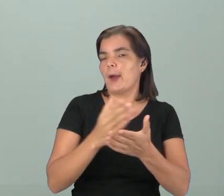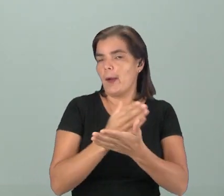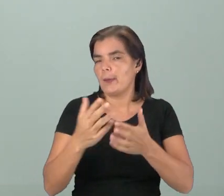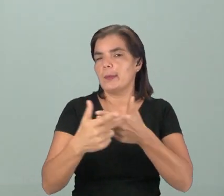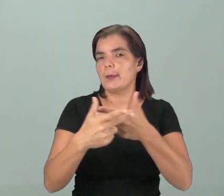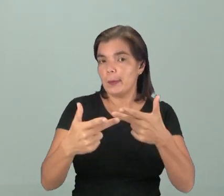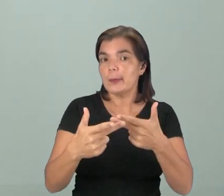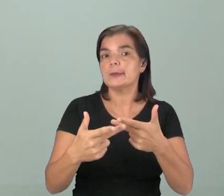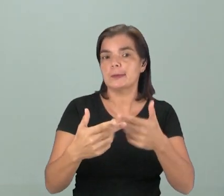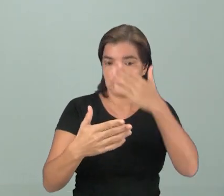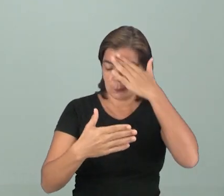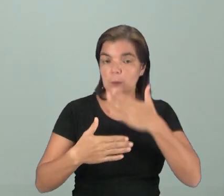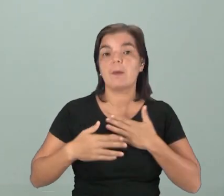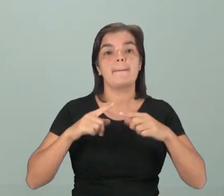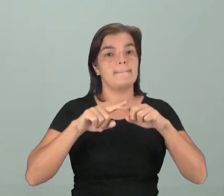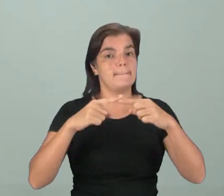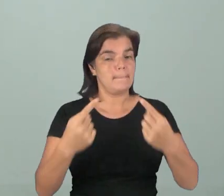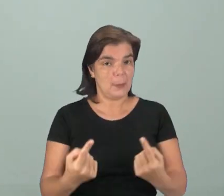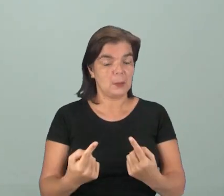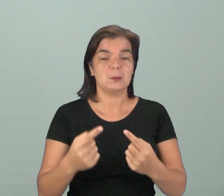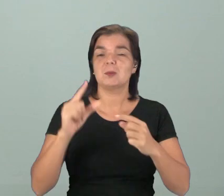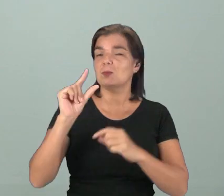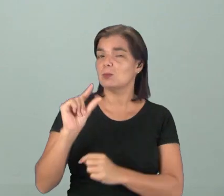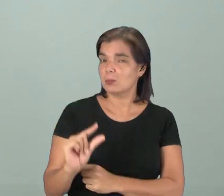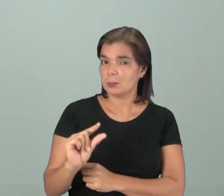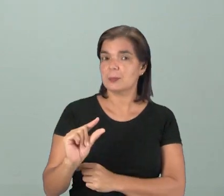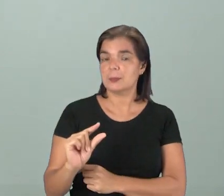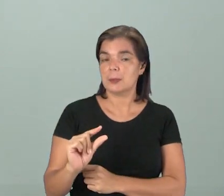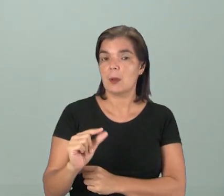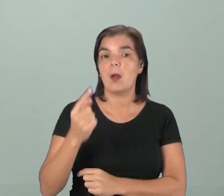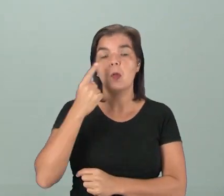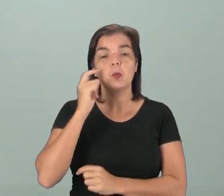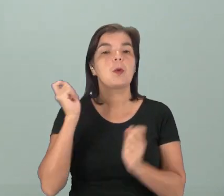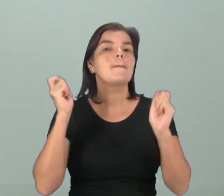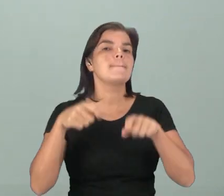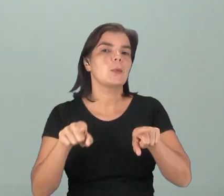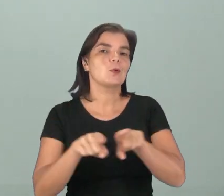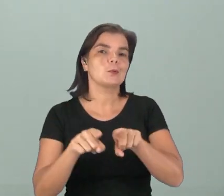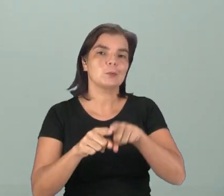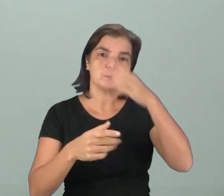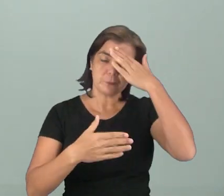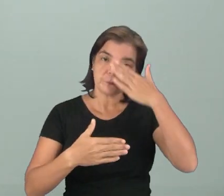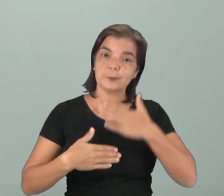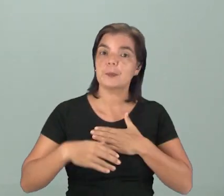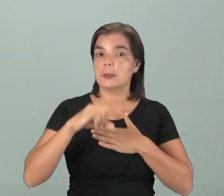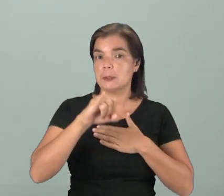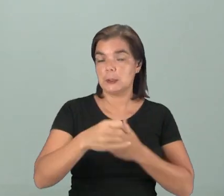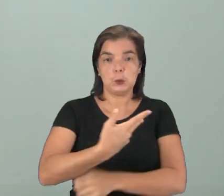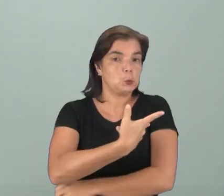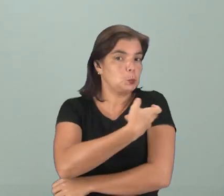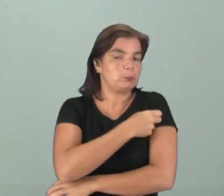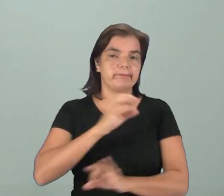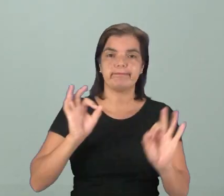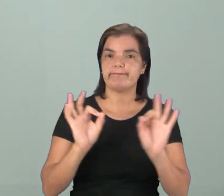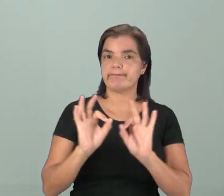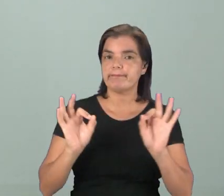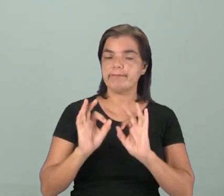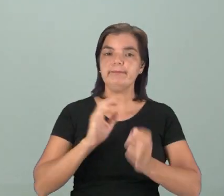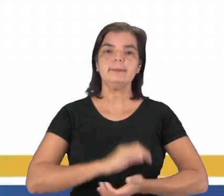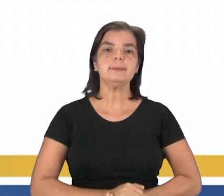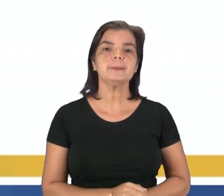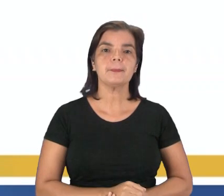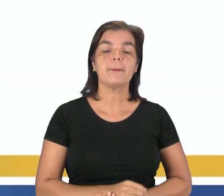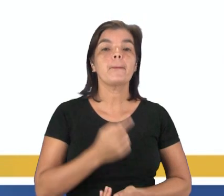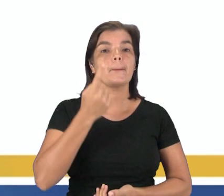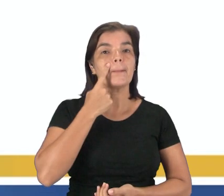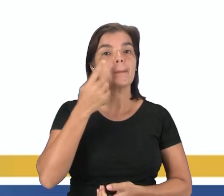algumas reações, mas essas reações são mínimas frente ao que pode acontecer ao teu corpo se você não tomar a vacina.